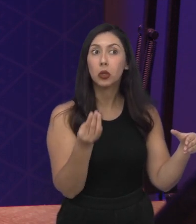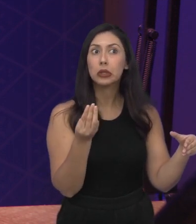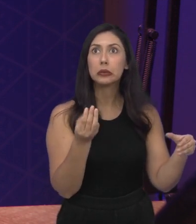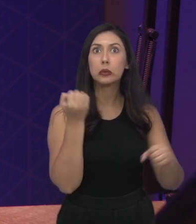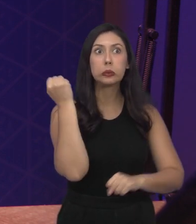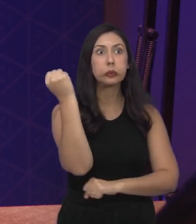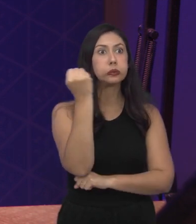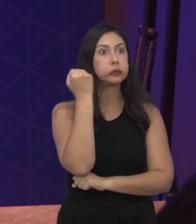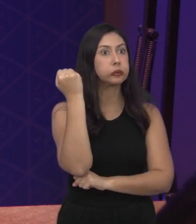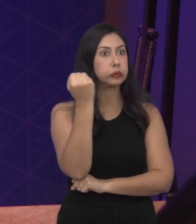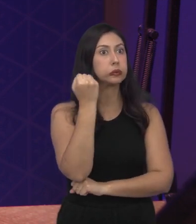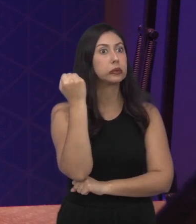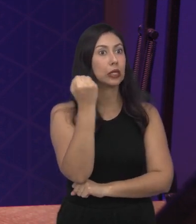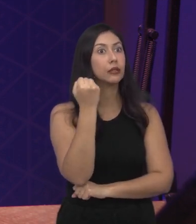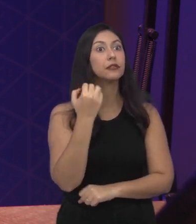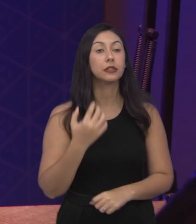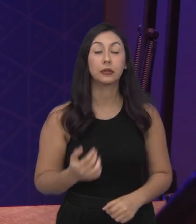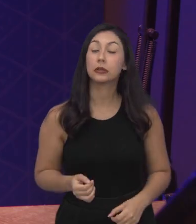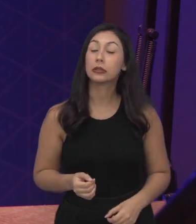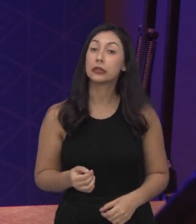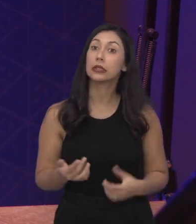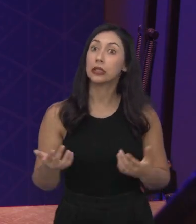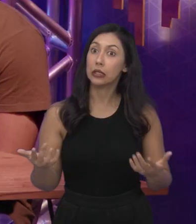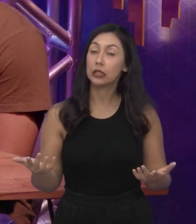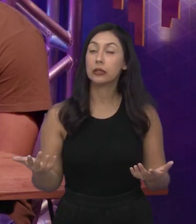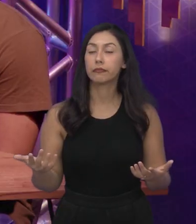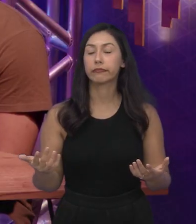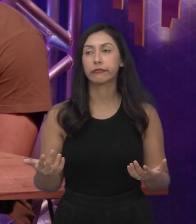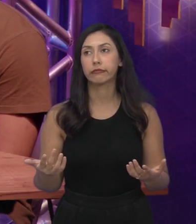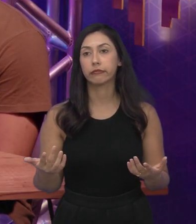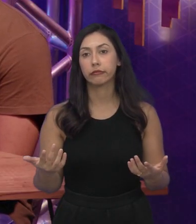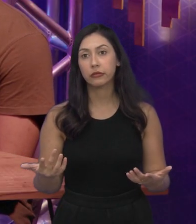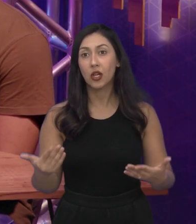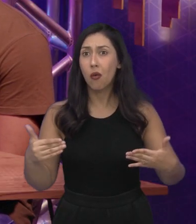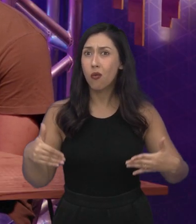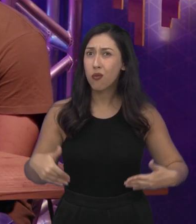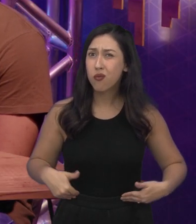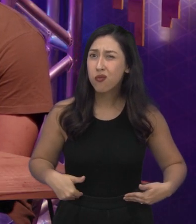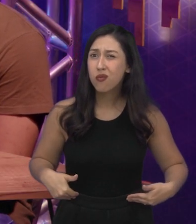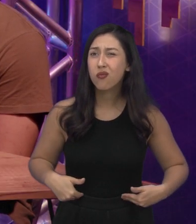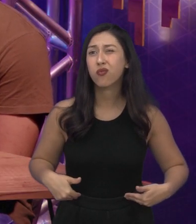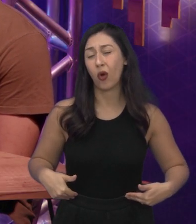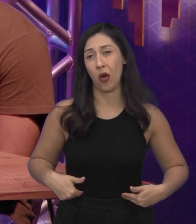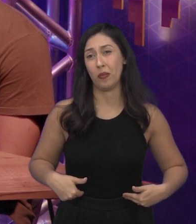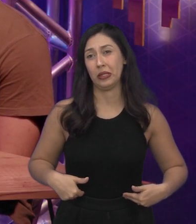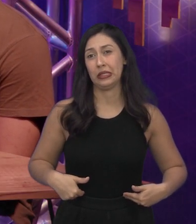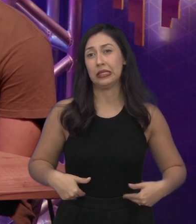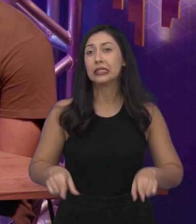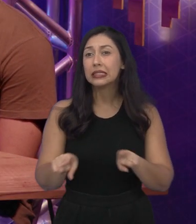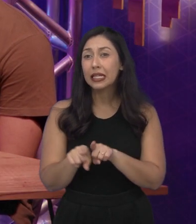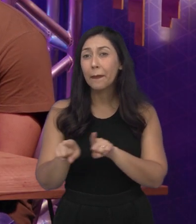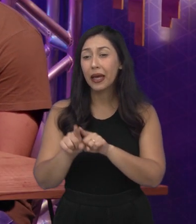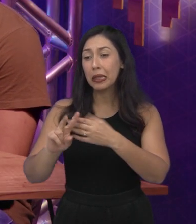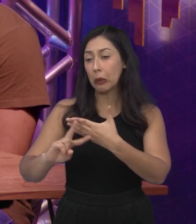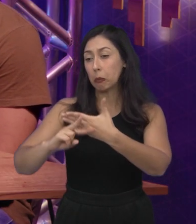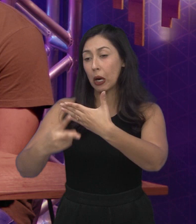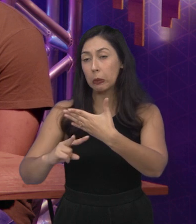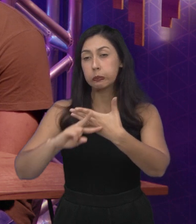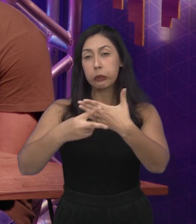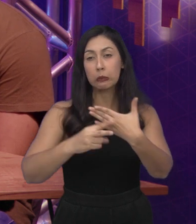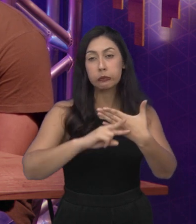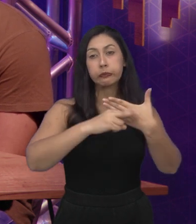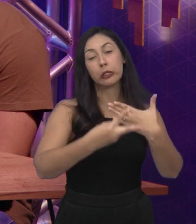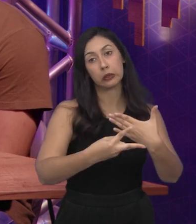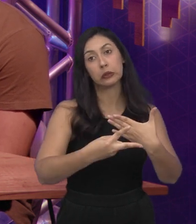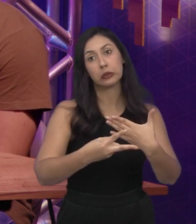milhões em estado gravíssimo, né? E, enfim, a fome tem vários outros